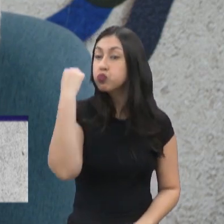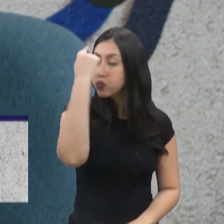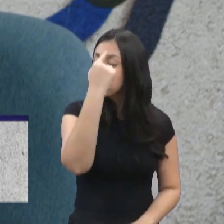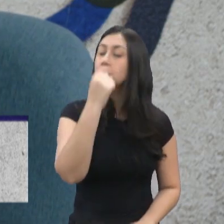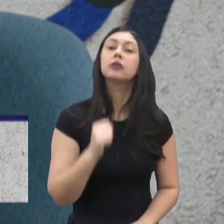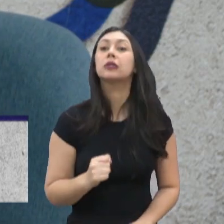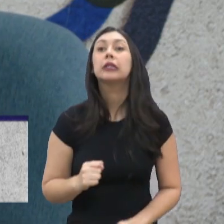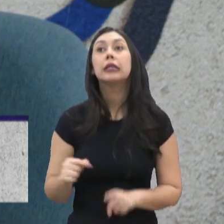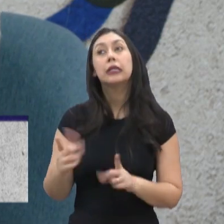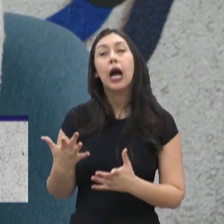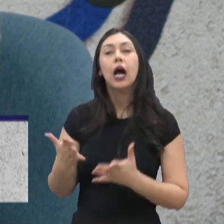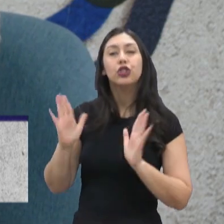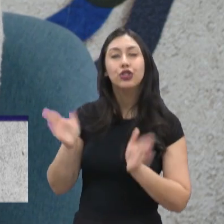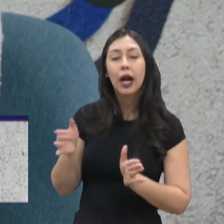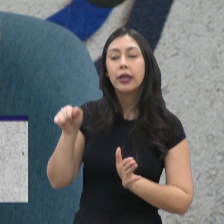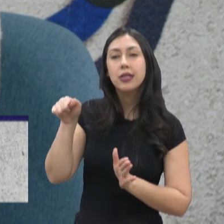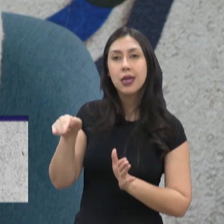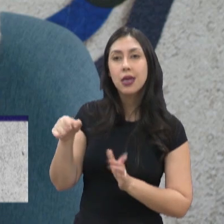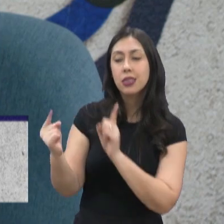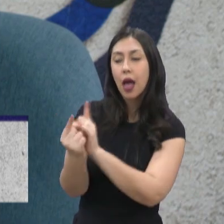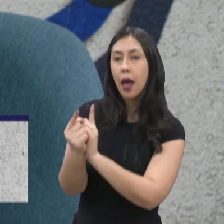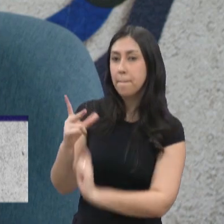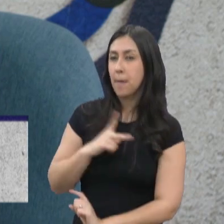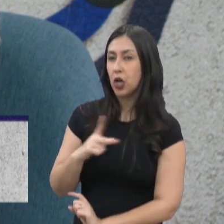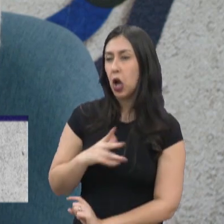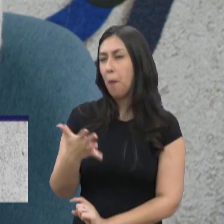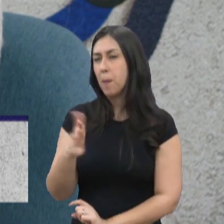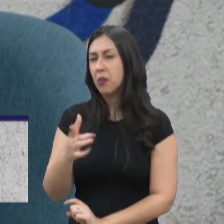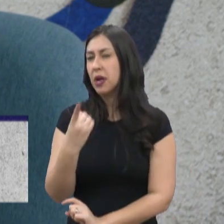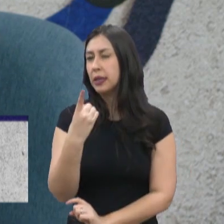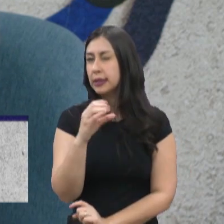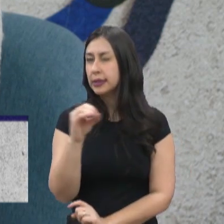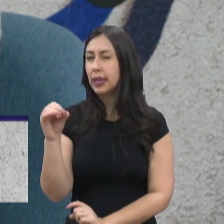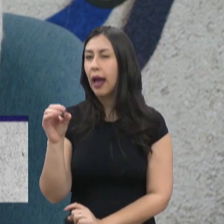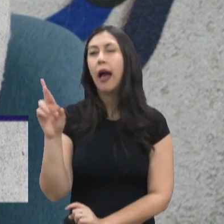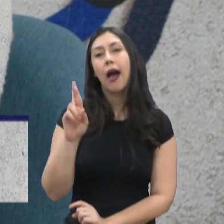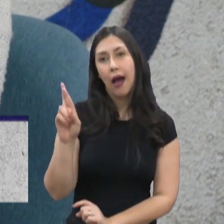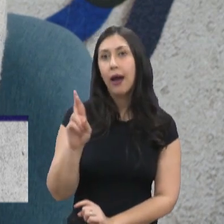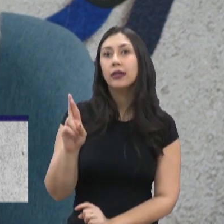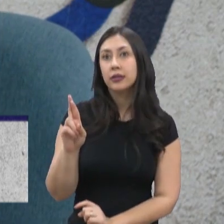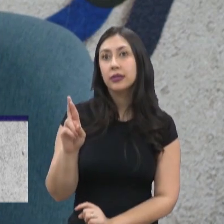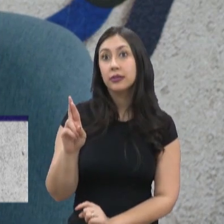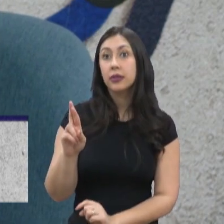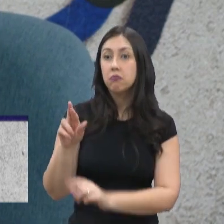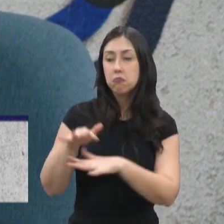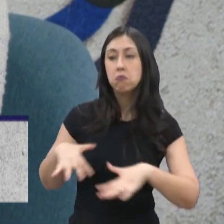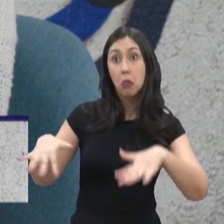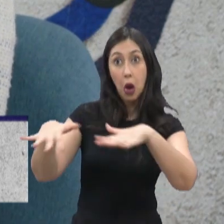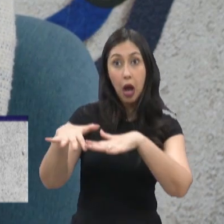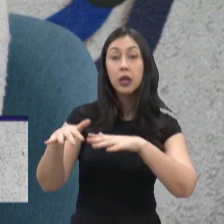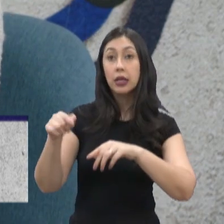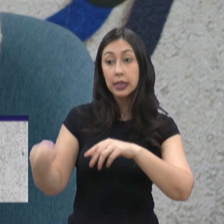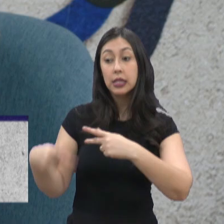E o personal trainer, a gente vê aí uma média de 50 a até 100 reais dentro de São José dos Campos. Mas em mercados como São Paulo, a gente chega a